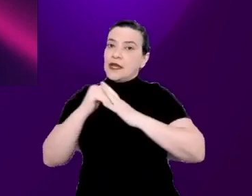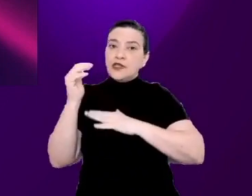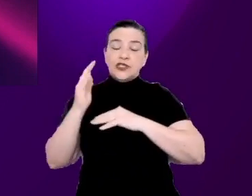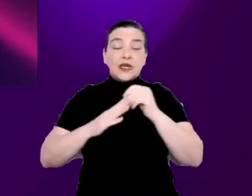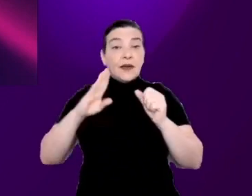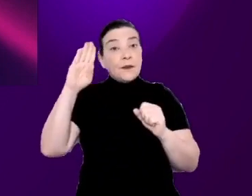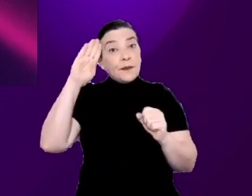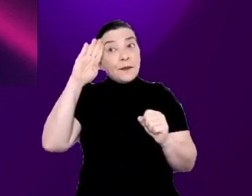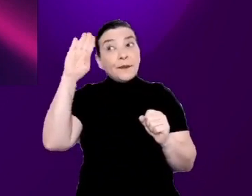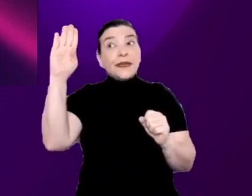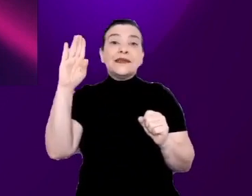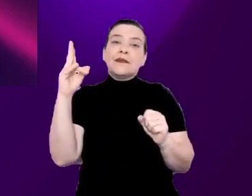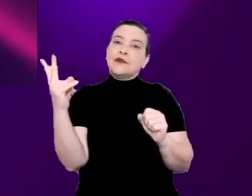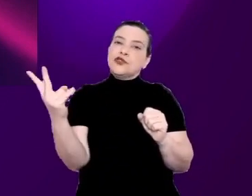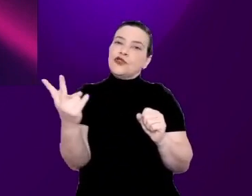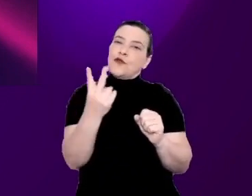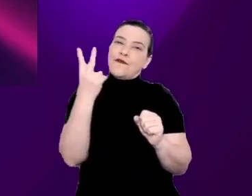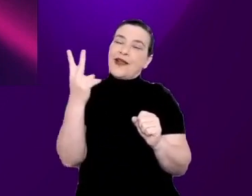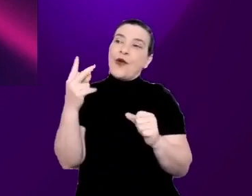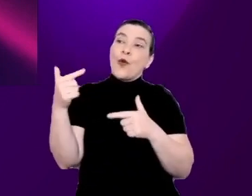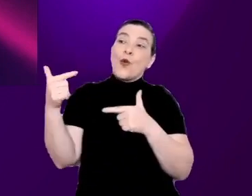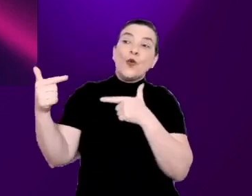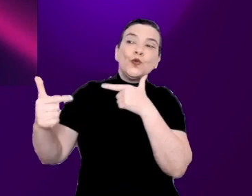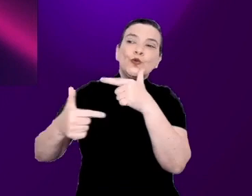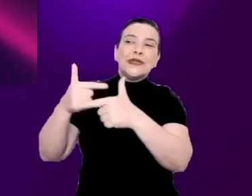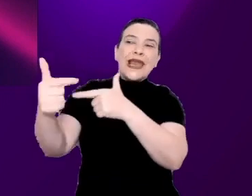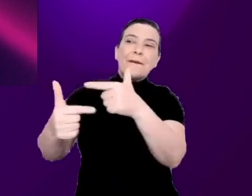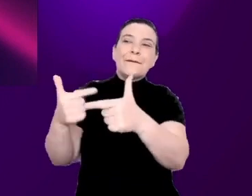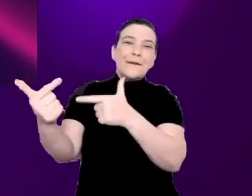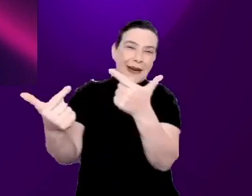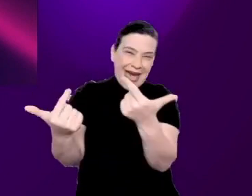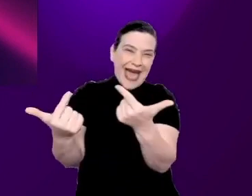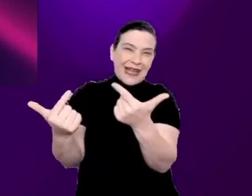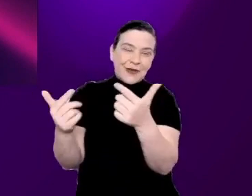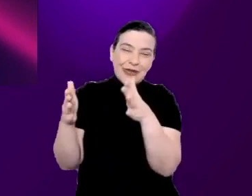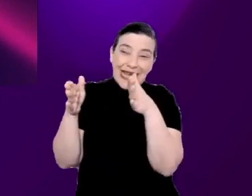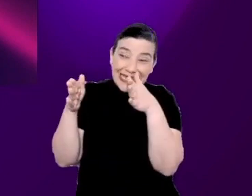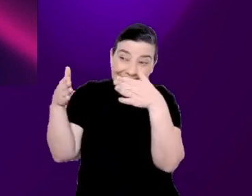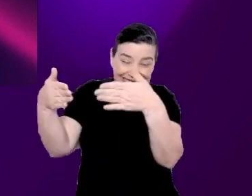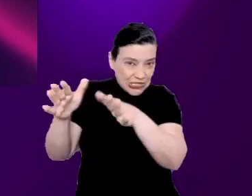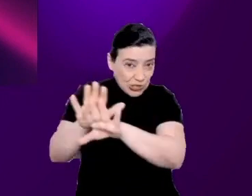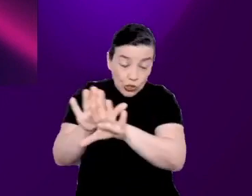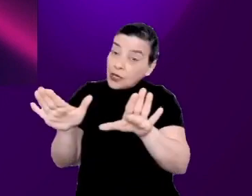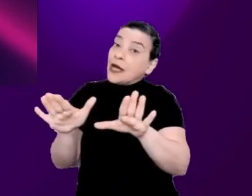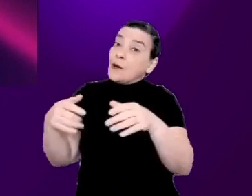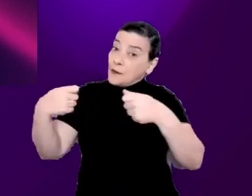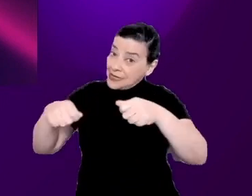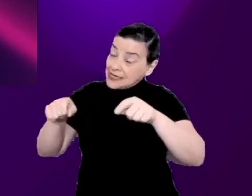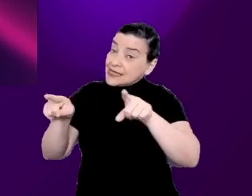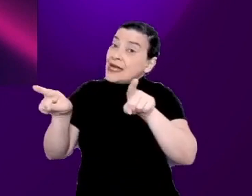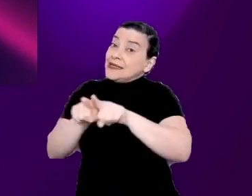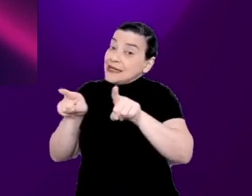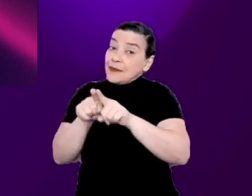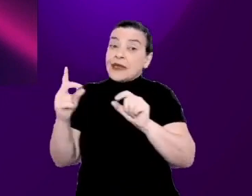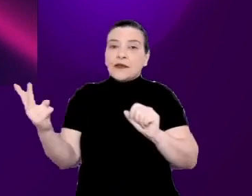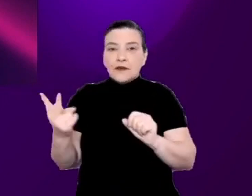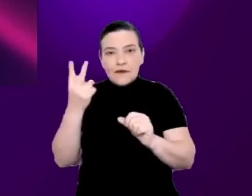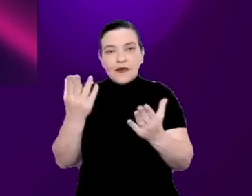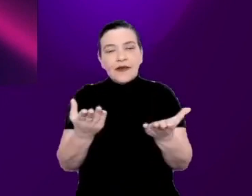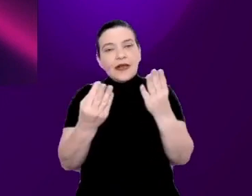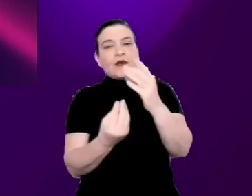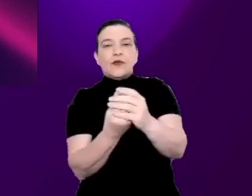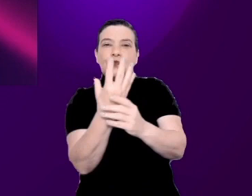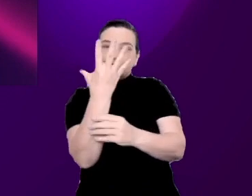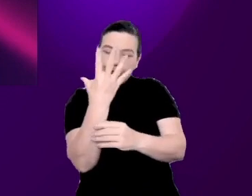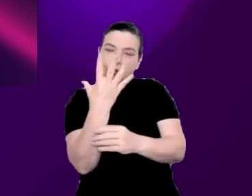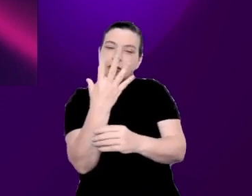não em torno do serviço ou da especialidade isoladamente. E é aqui que entra a construção do desenho de unidades de práticas